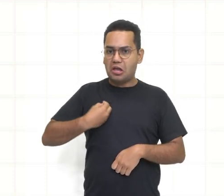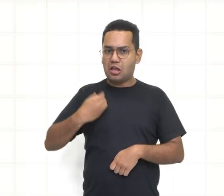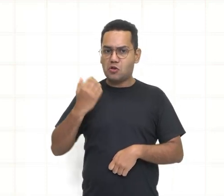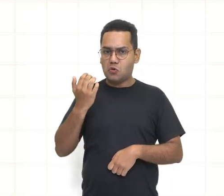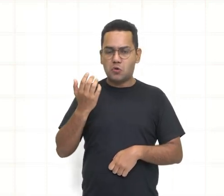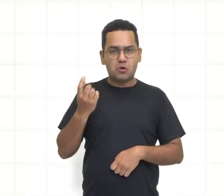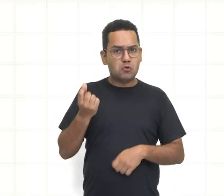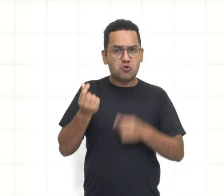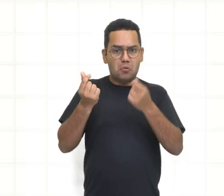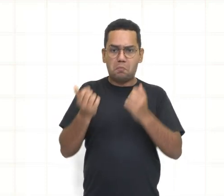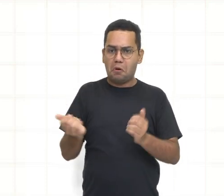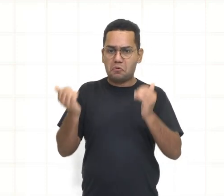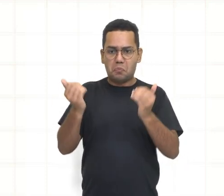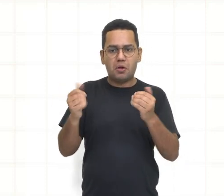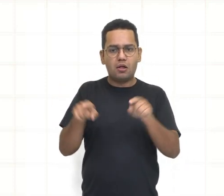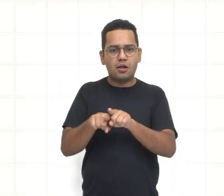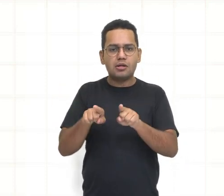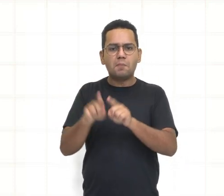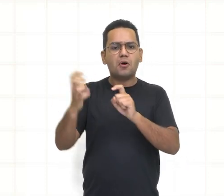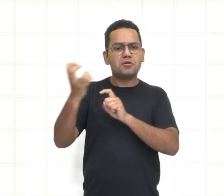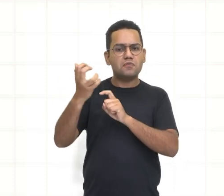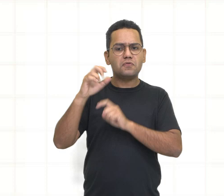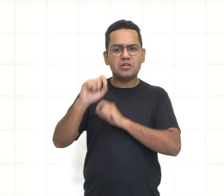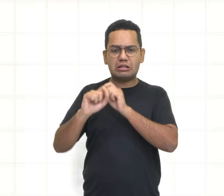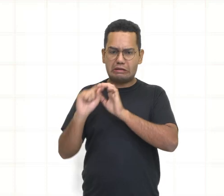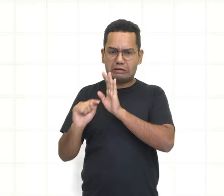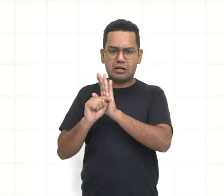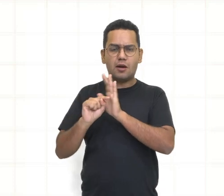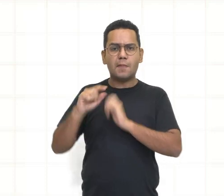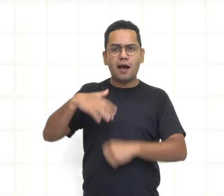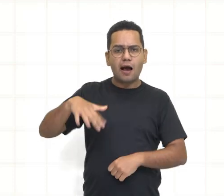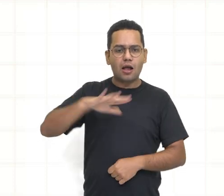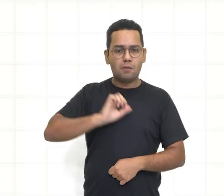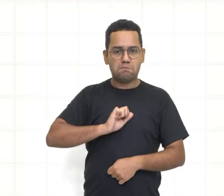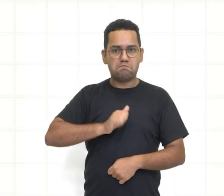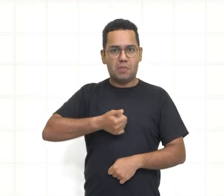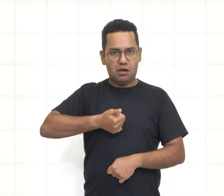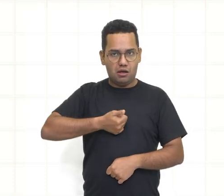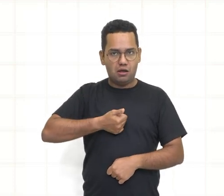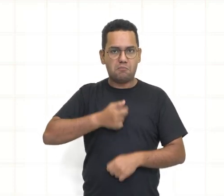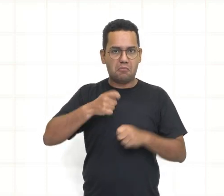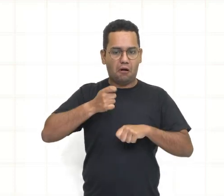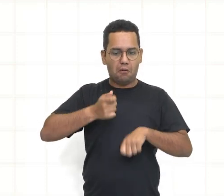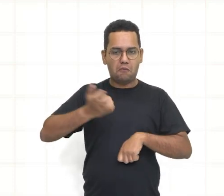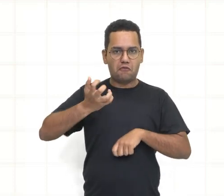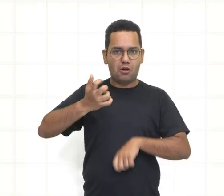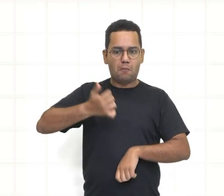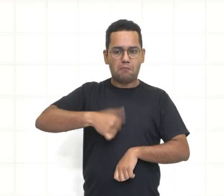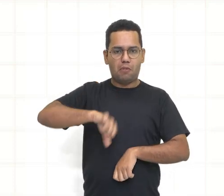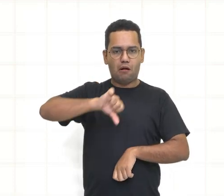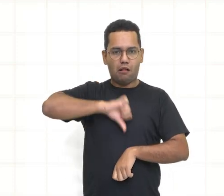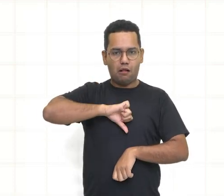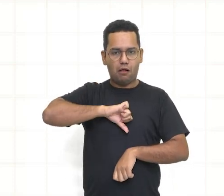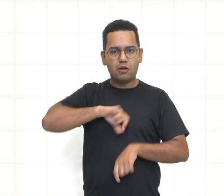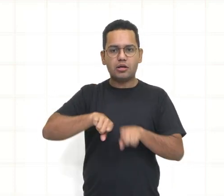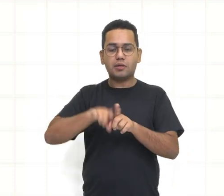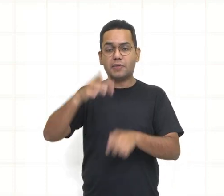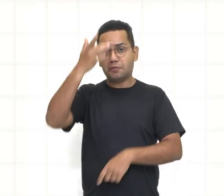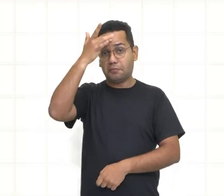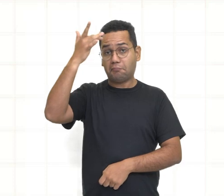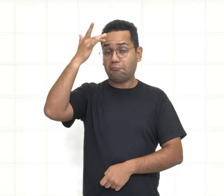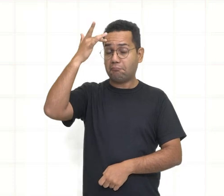a autoestima e a saúde mental das pessoas. Então, esses fatores, né, eles estão ali alinhados